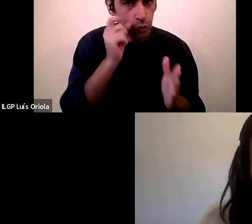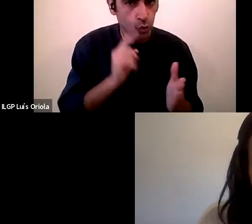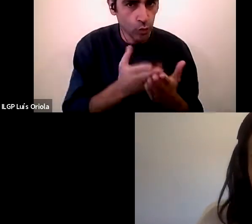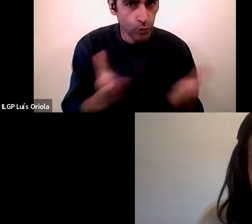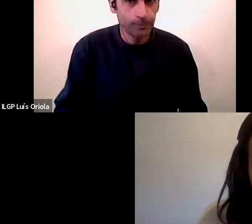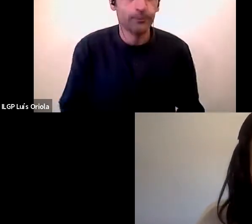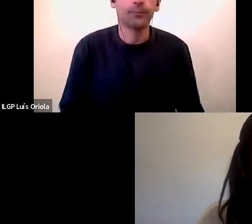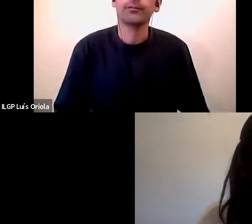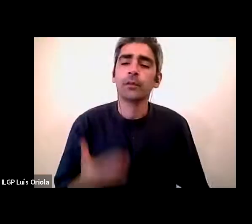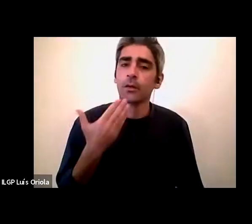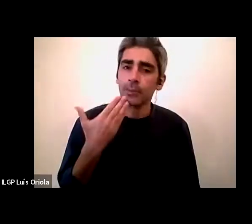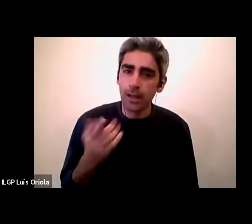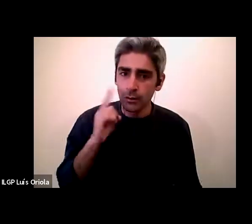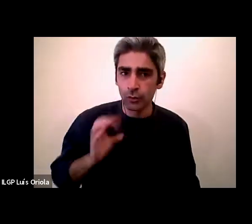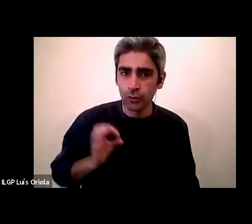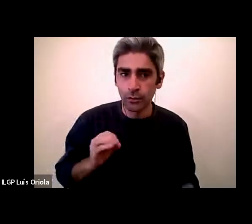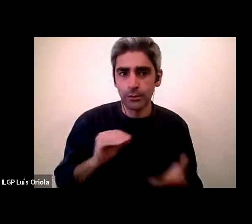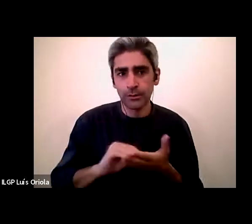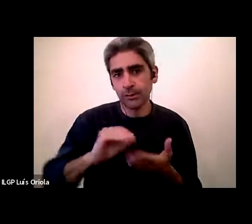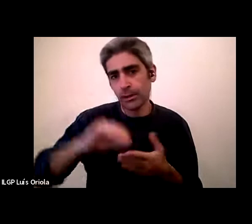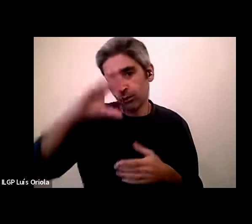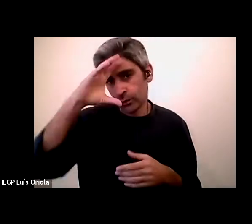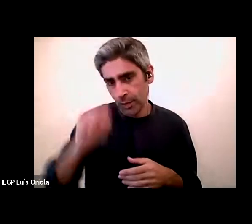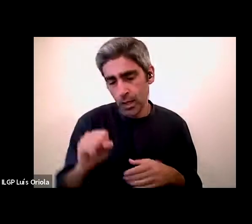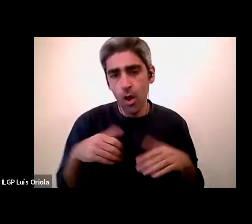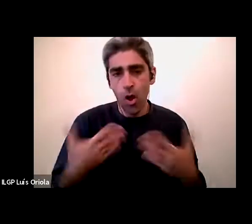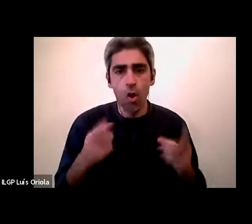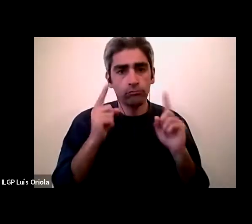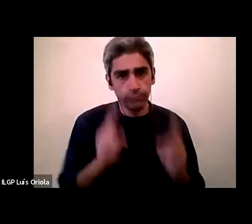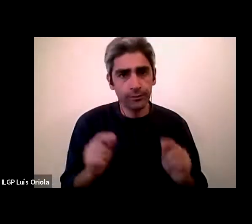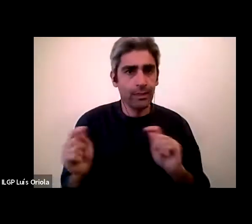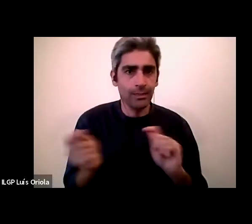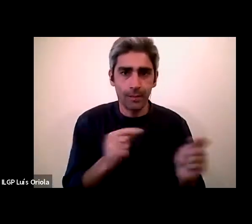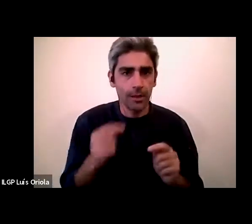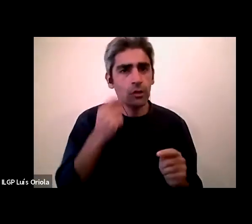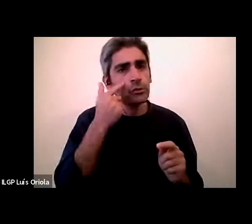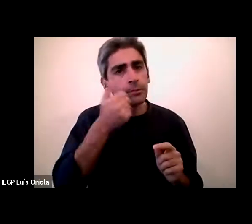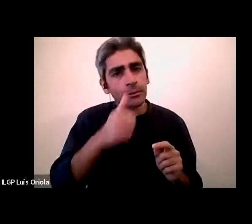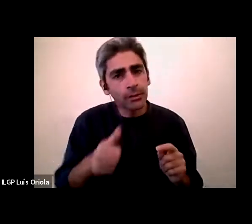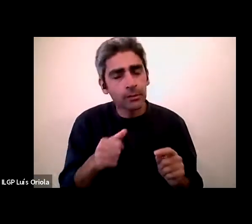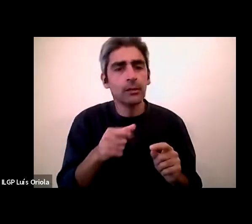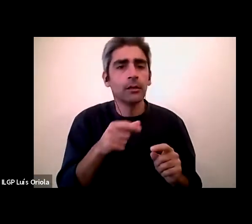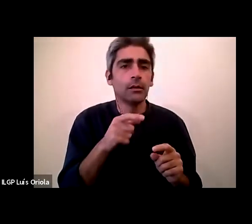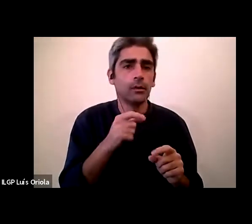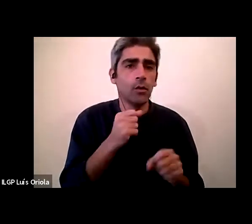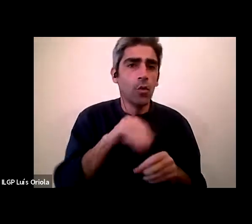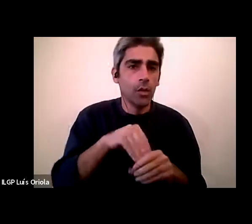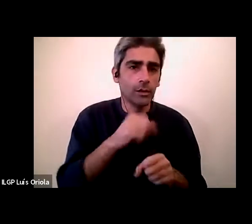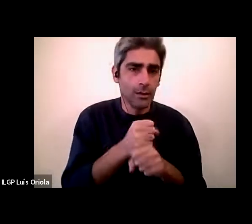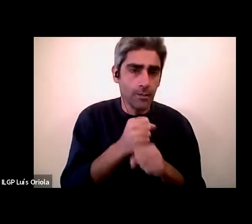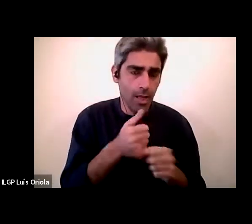Muito obrigada, Sra. Secretária de Estado. Iniciamos agora o debate sobre a experimentação e a colaboração no contexto do trabalho à